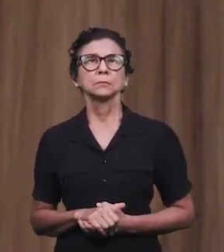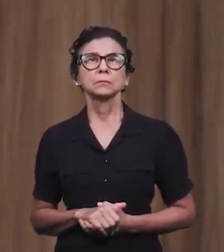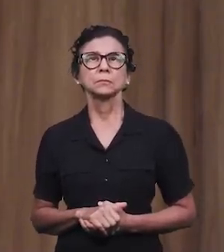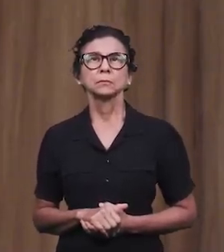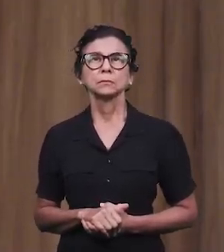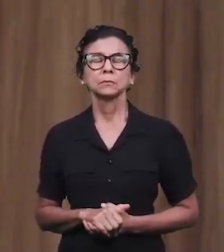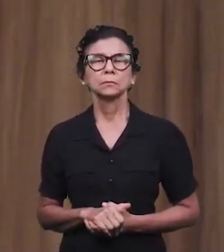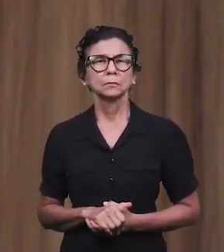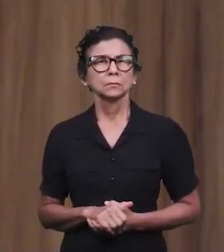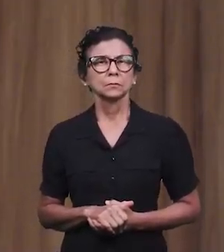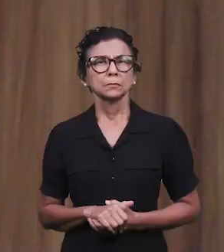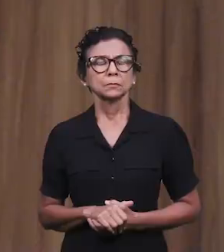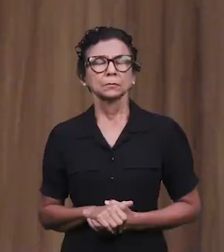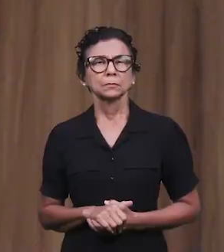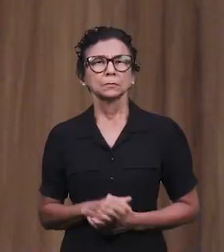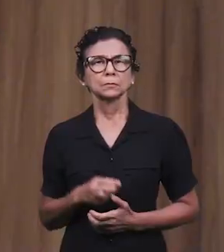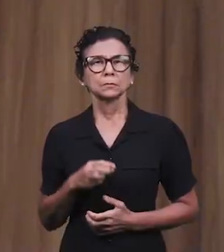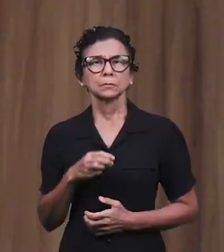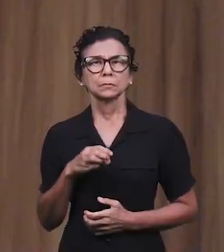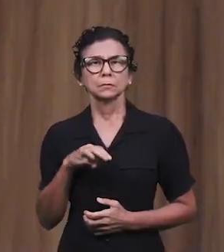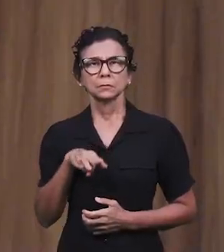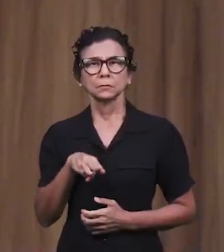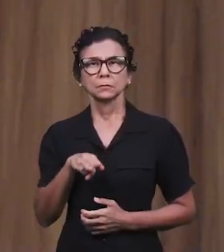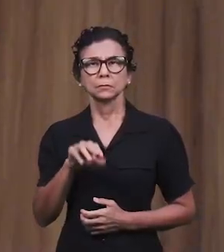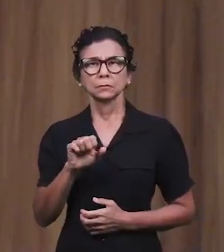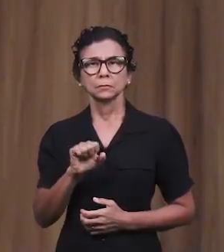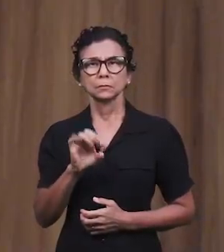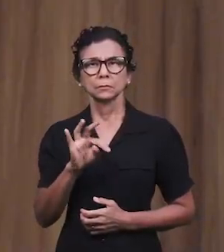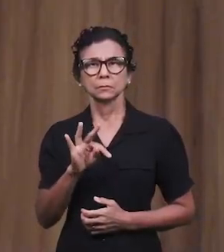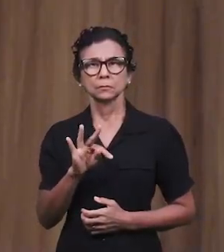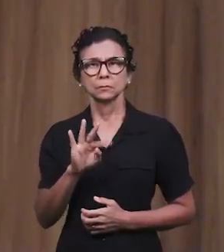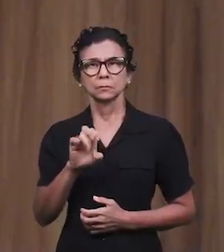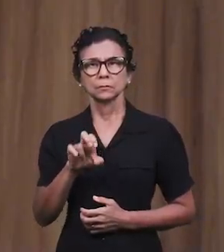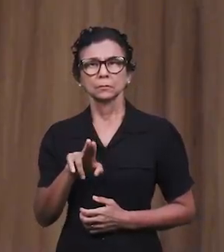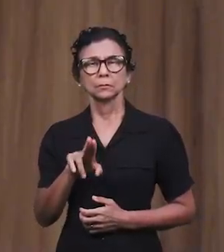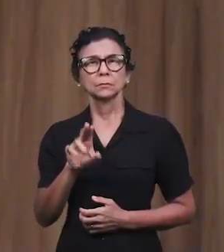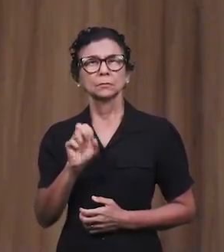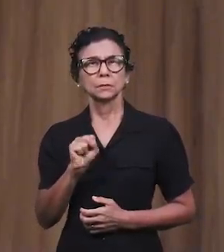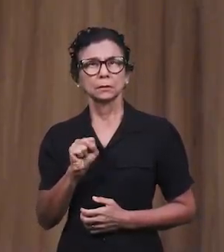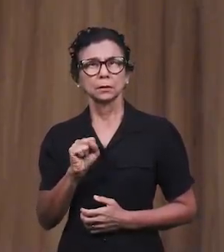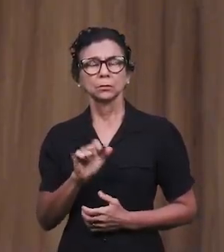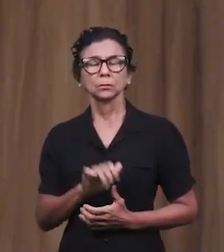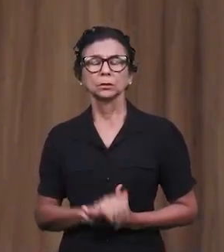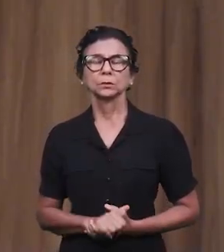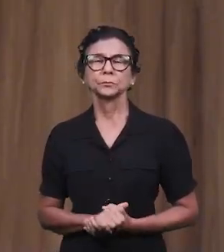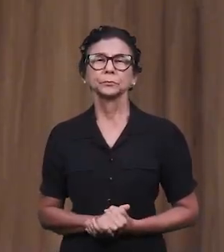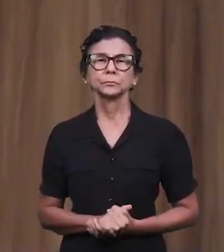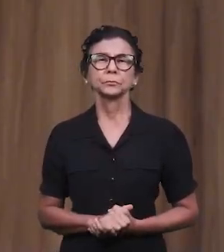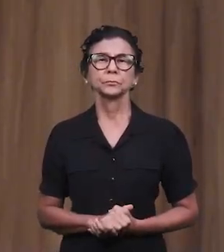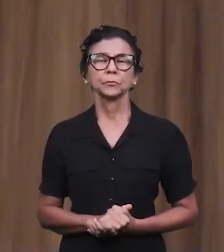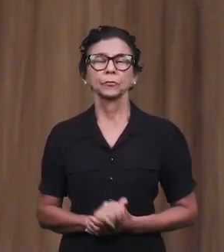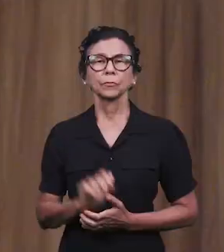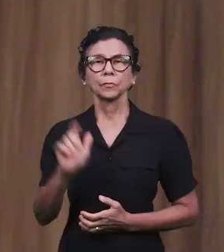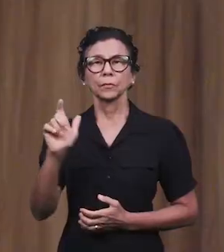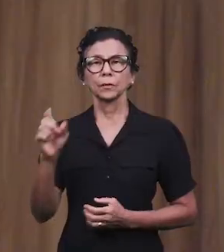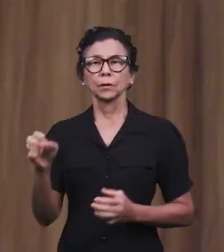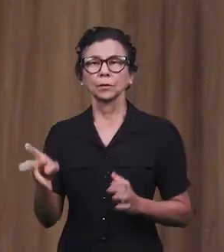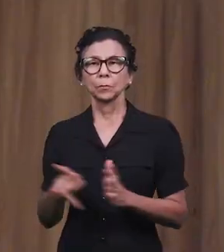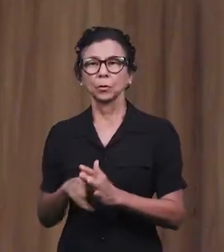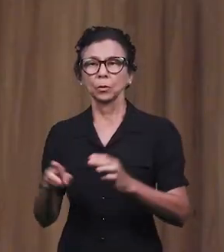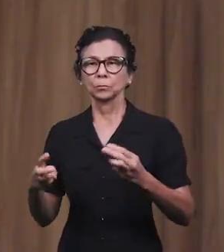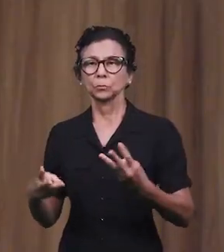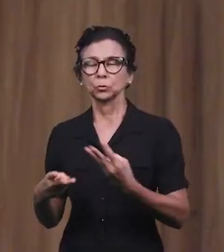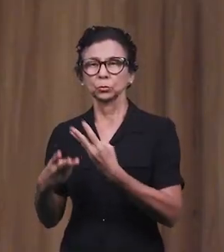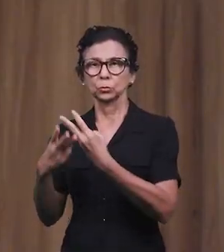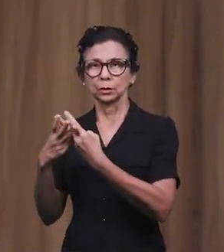apresentados para Mateus, que são nomes bem judaicos. Mateus, irmãos, era judeu,